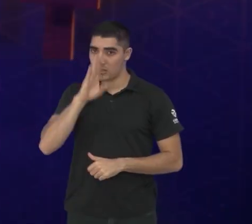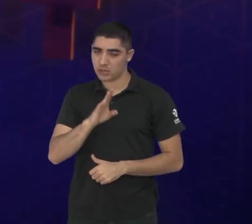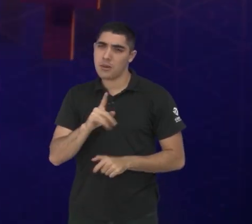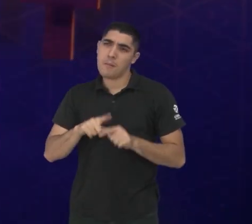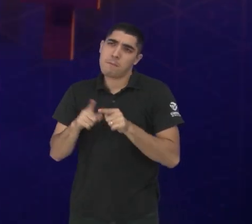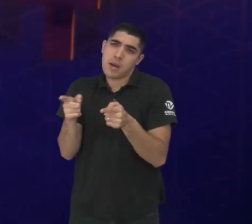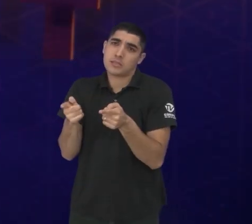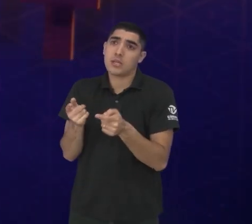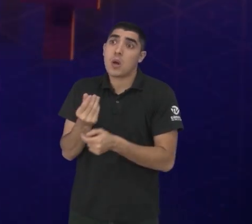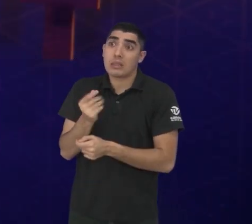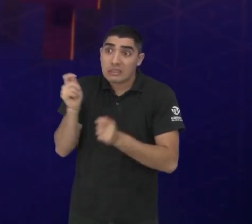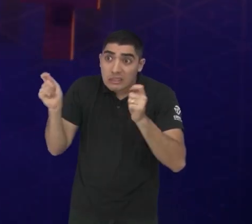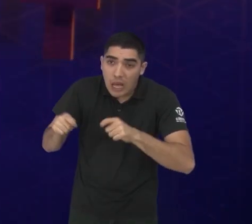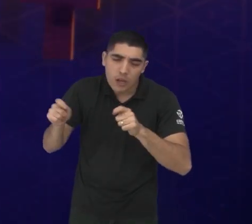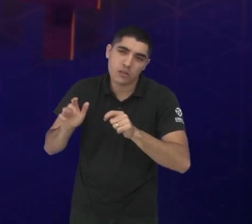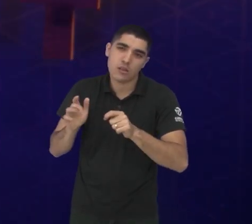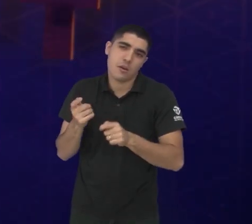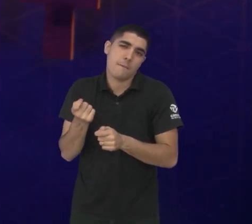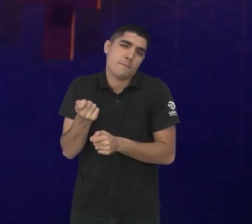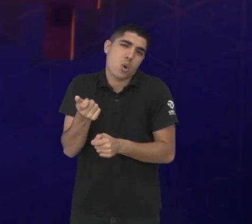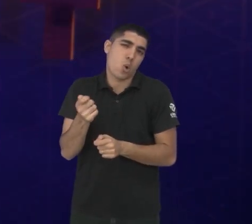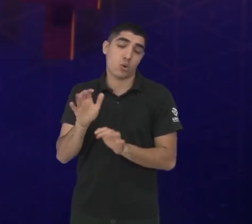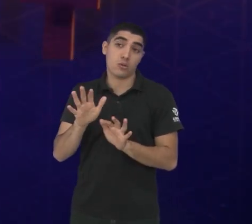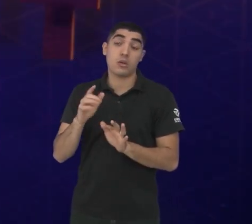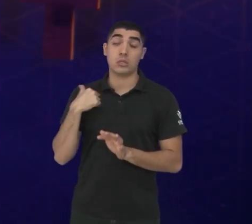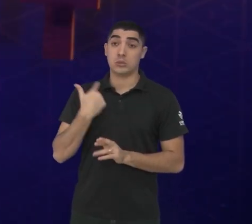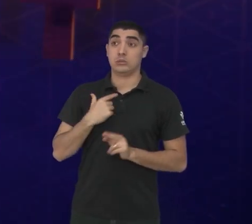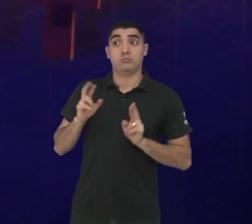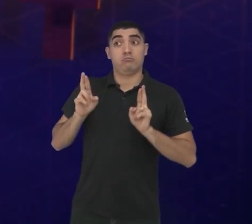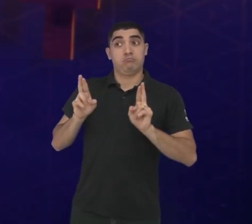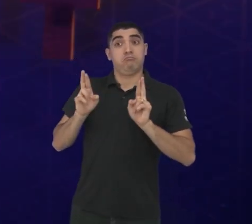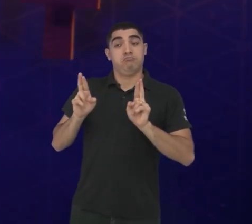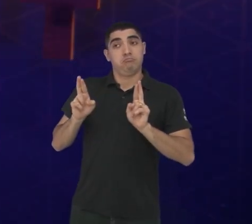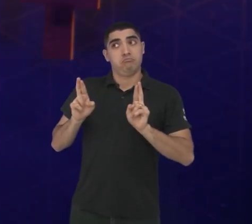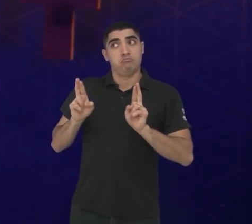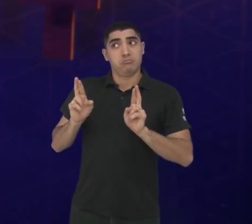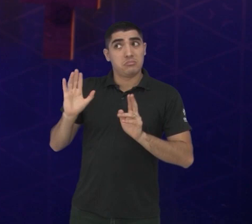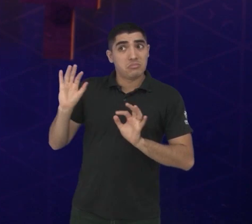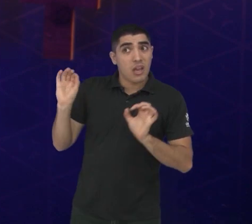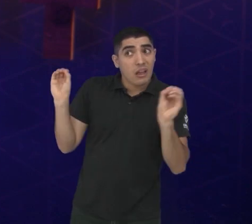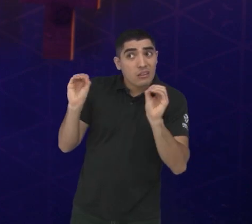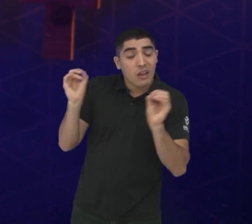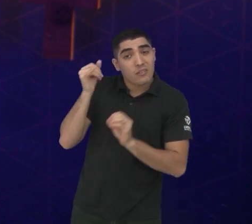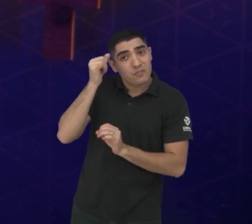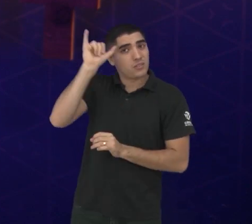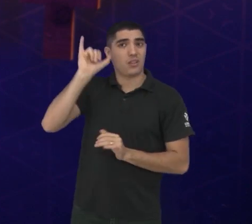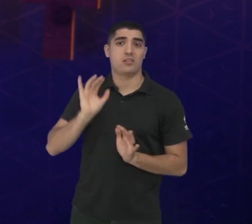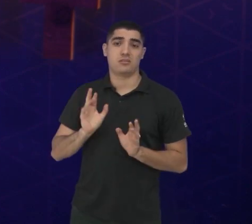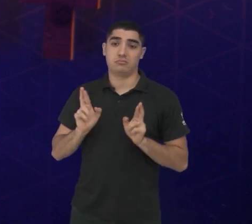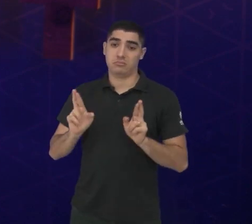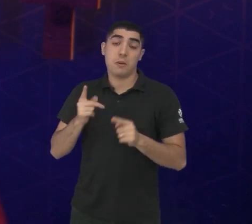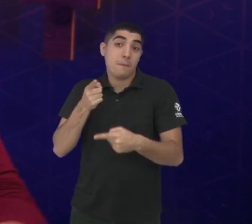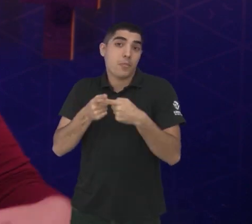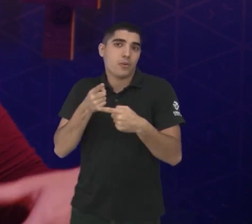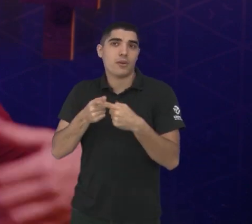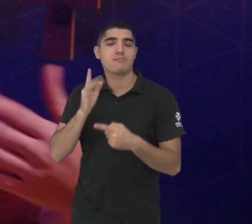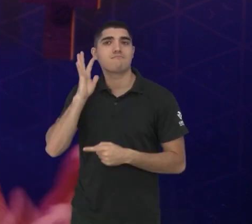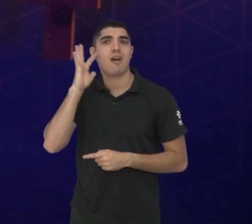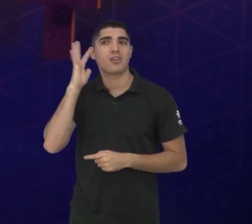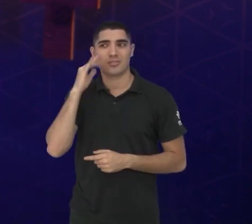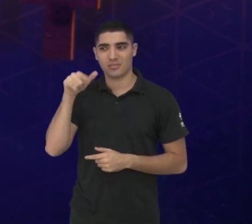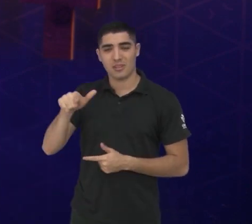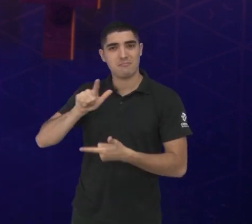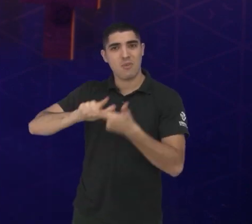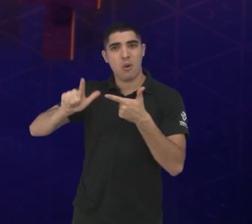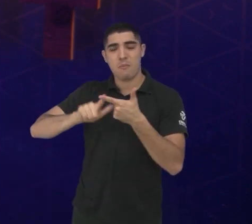falaram, as chances são pequenas, mas a possibilidade, a gente espera, obviamente, que não aconteça, né? Porque pensando em